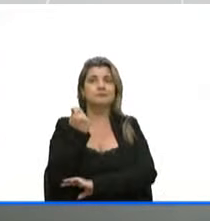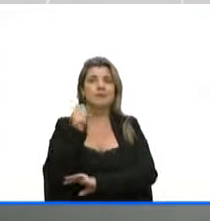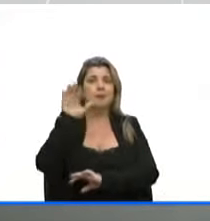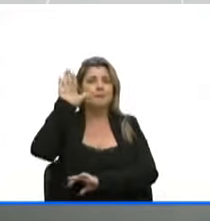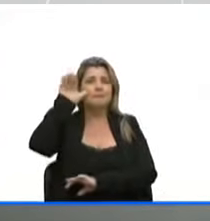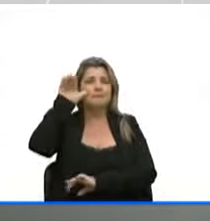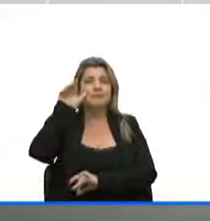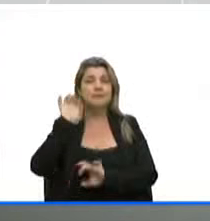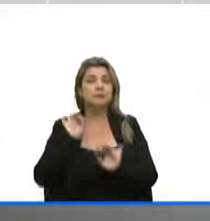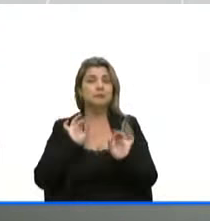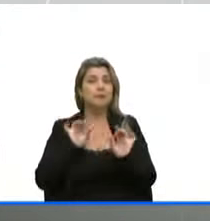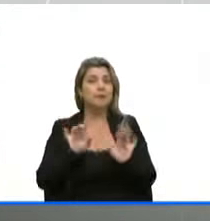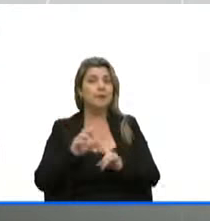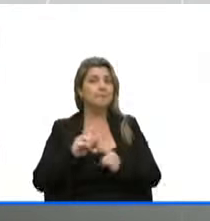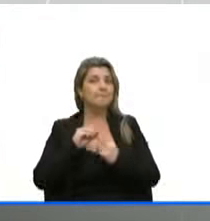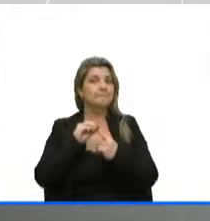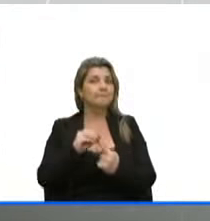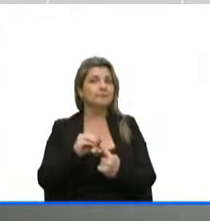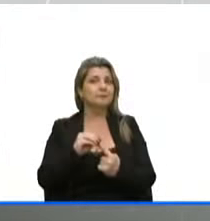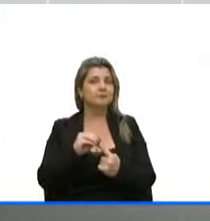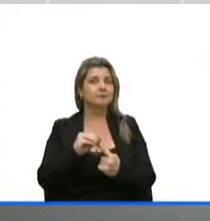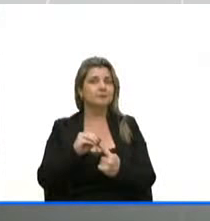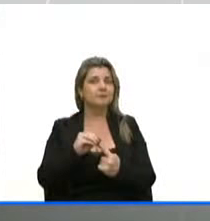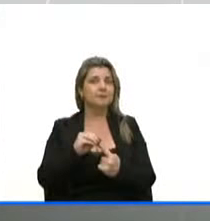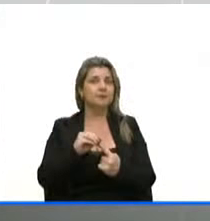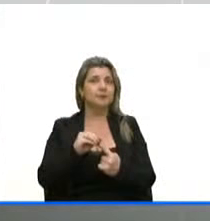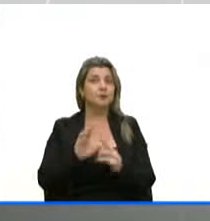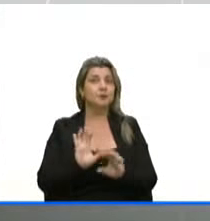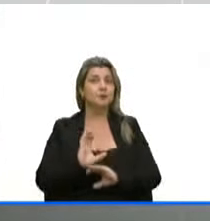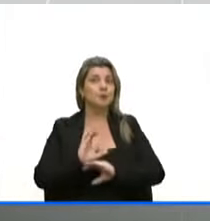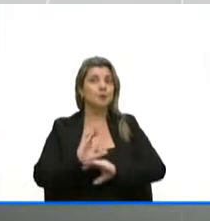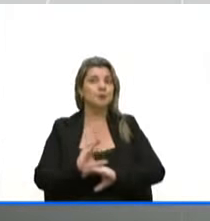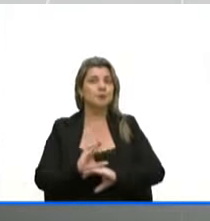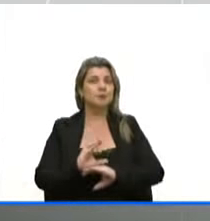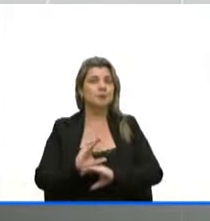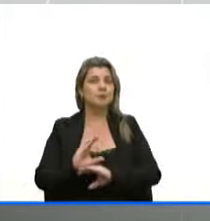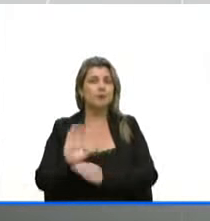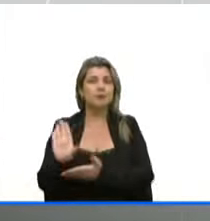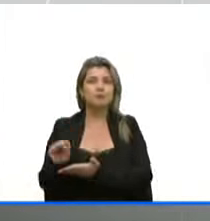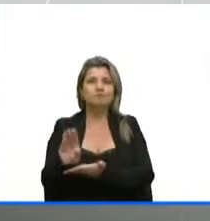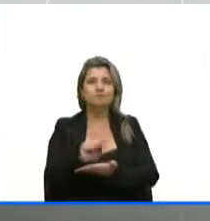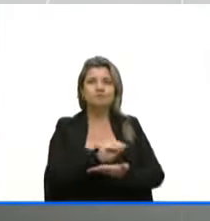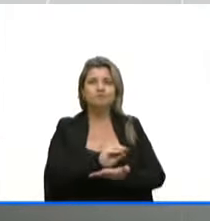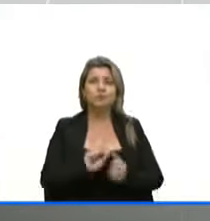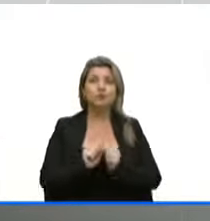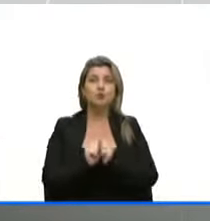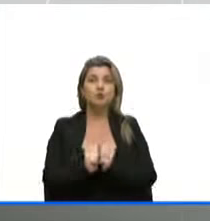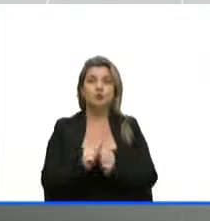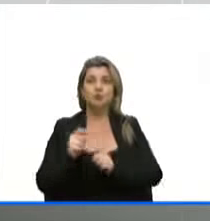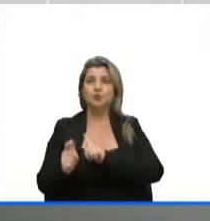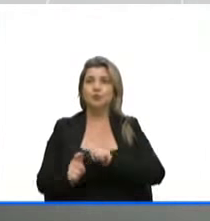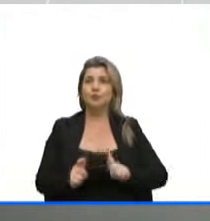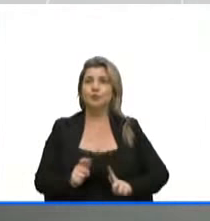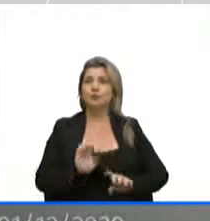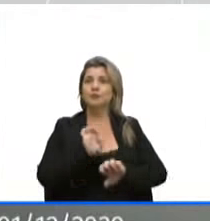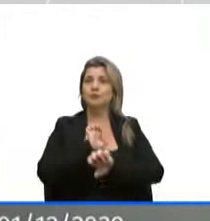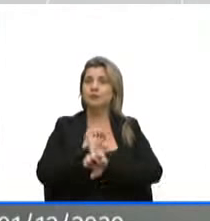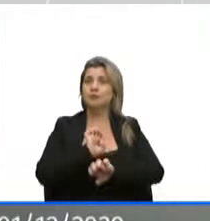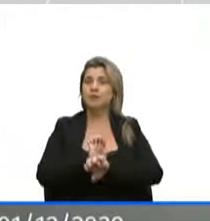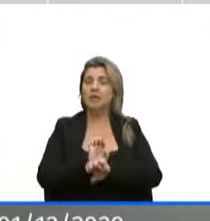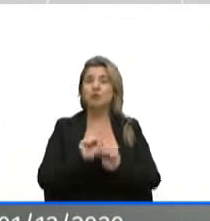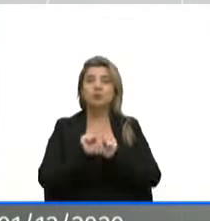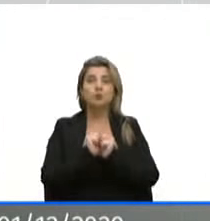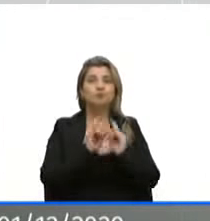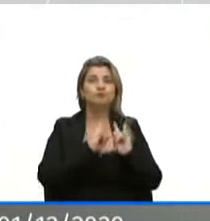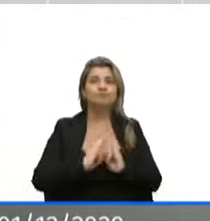atenção especial, principalmente, né, essa comissão buscar, junto ao governo do estado e junto às entidades e